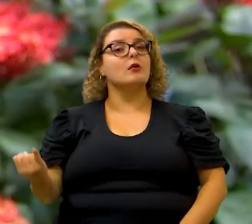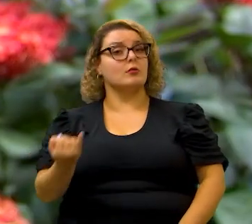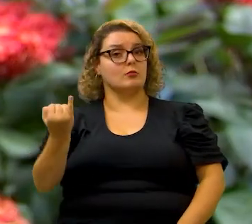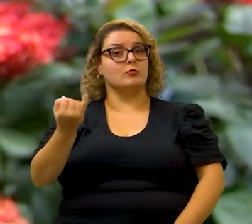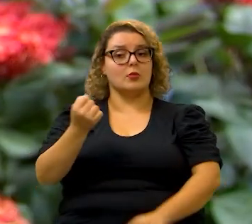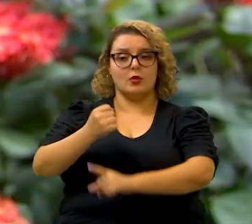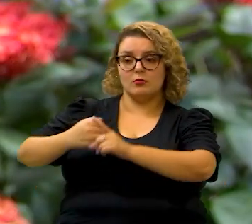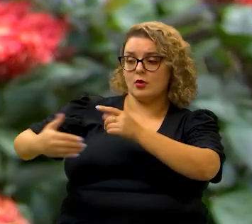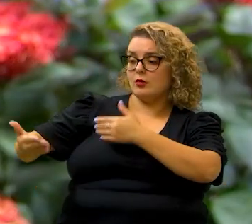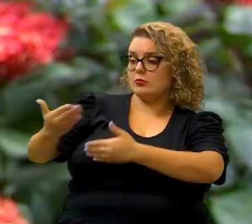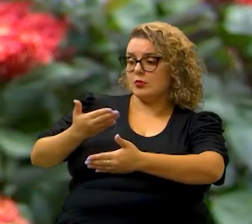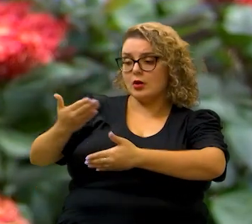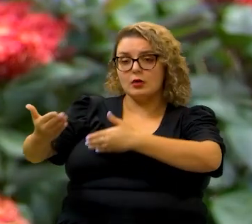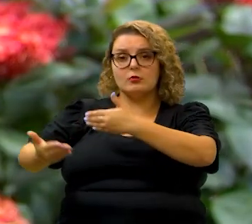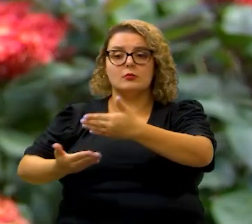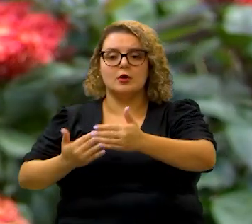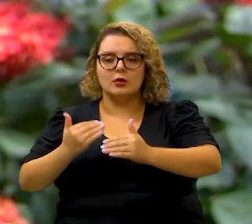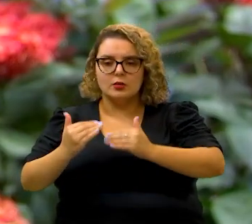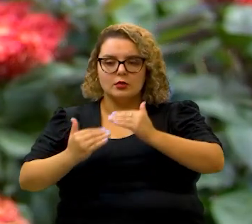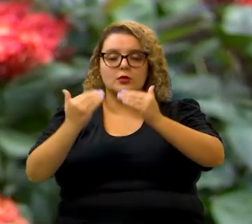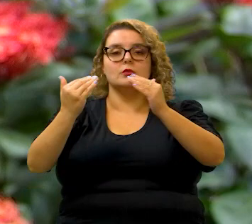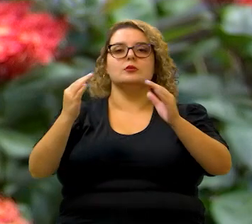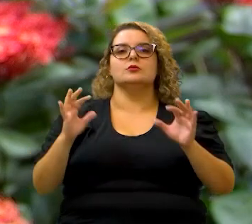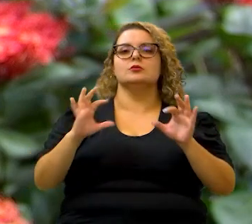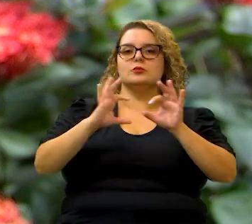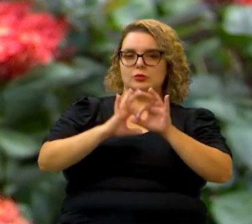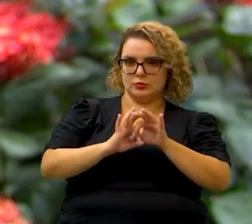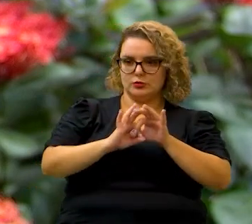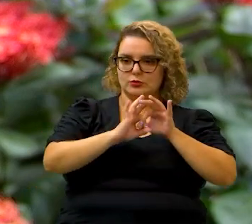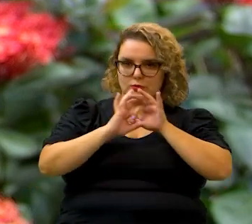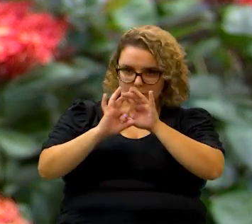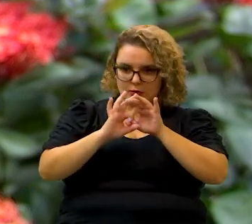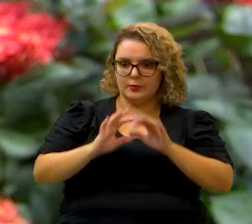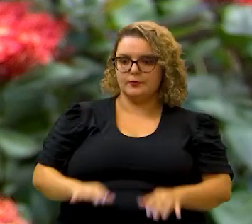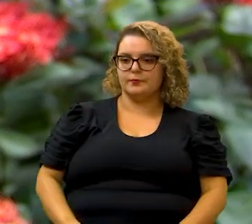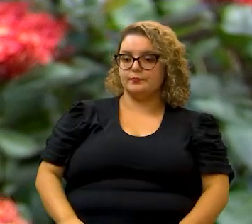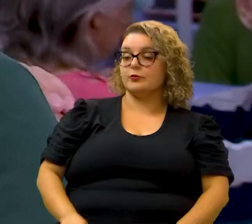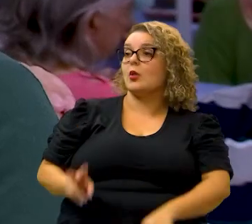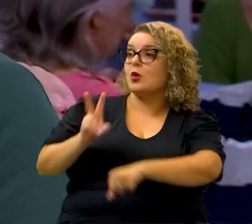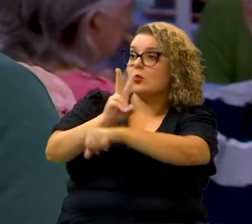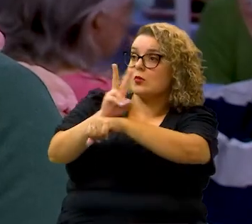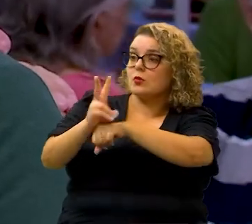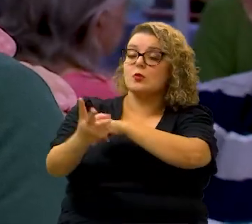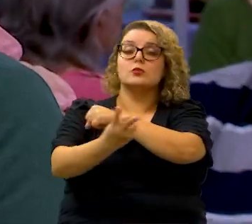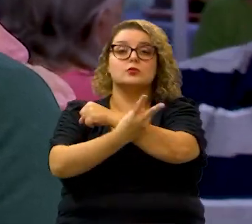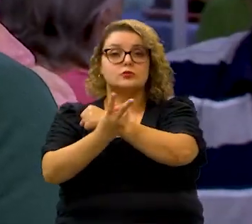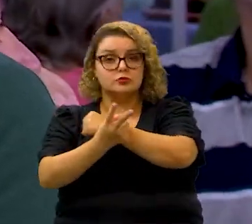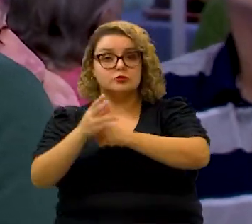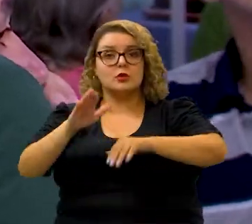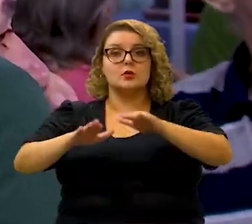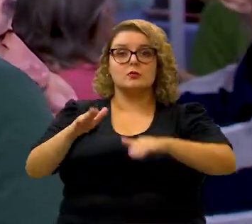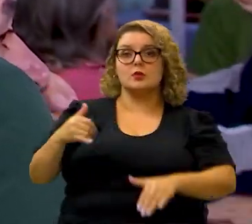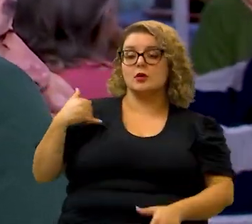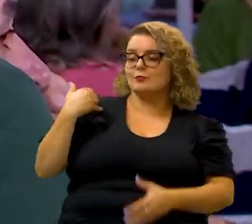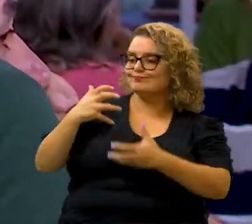são fundamentais para a socialização e a formação de vínculos. Até de um cuidar do outro, porque às vezes uma das